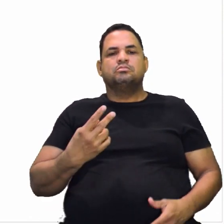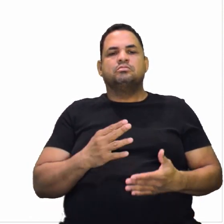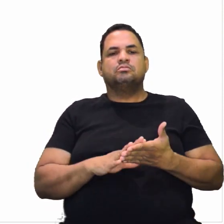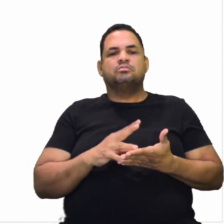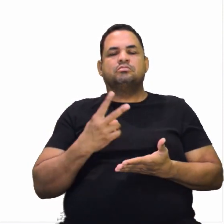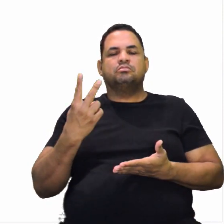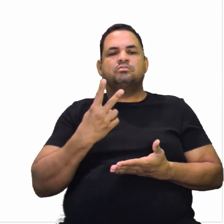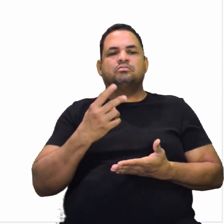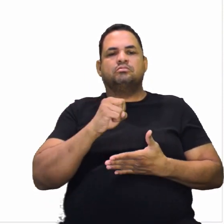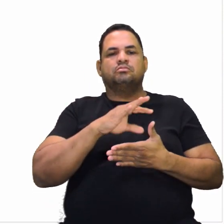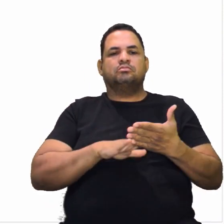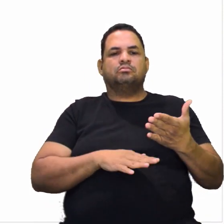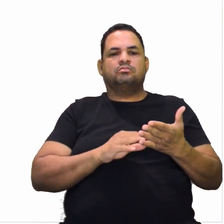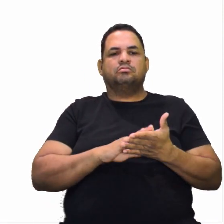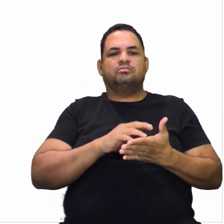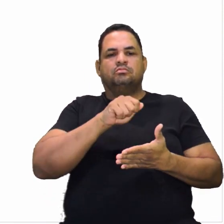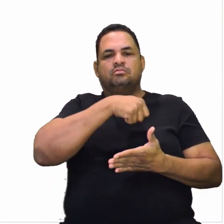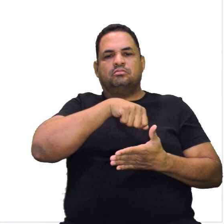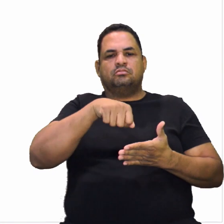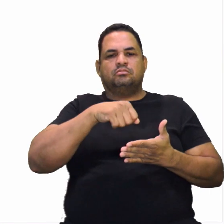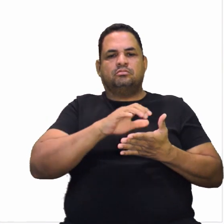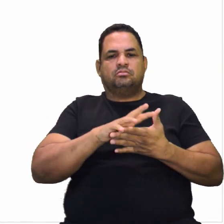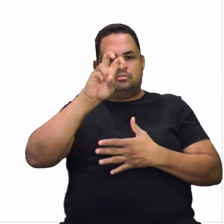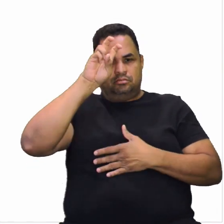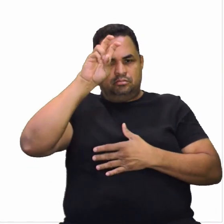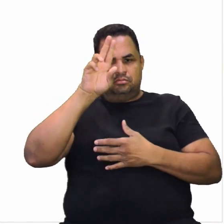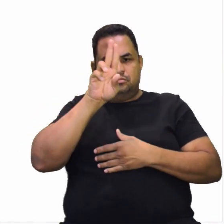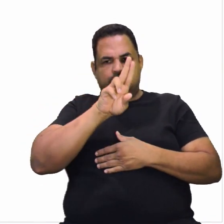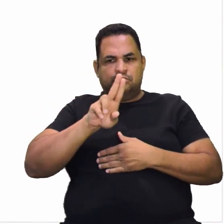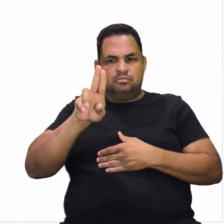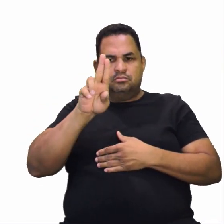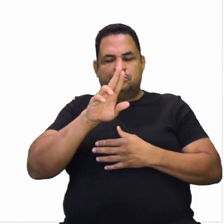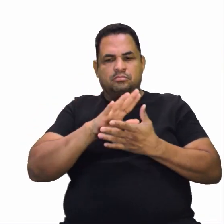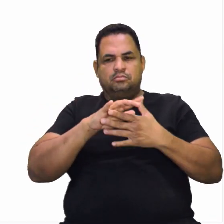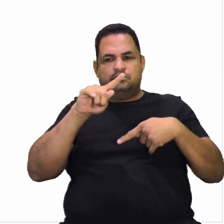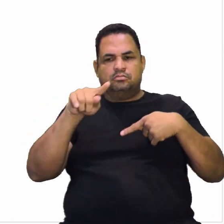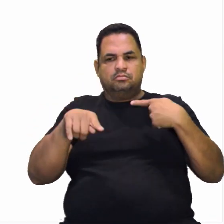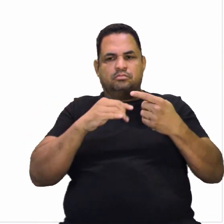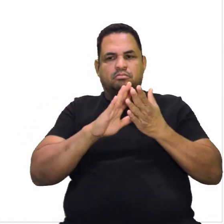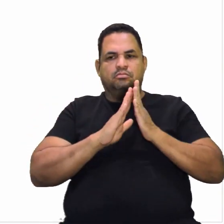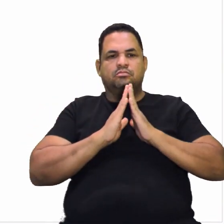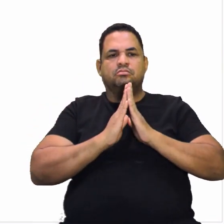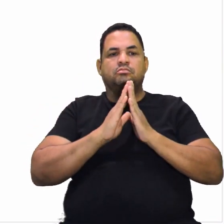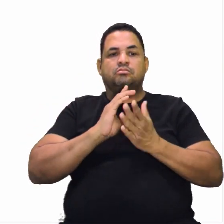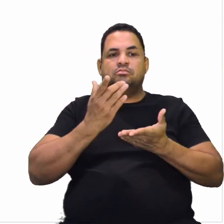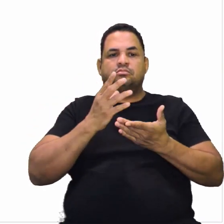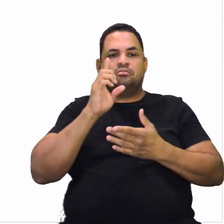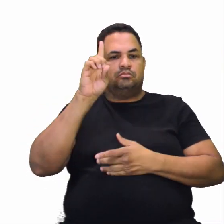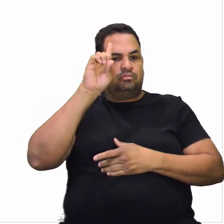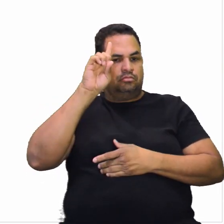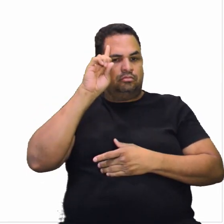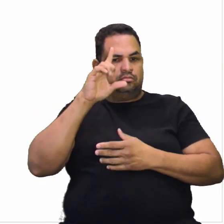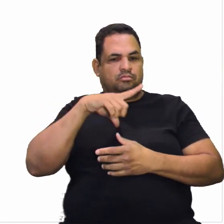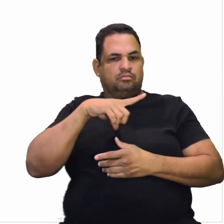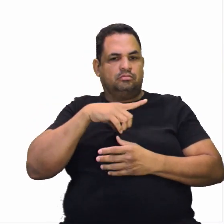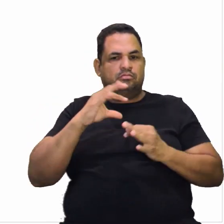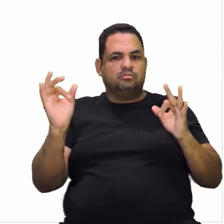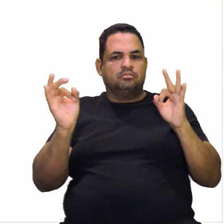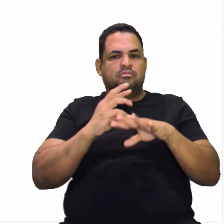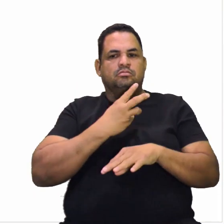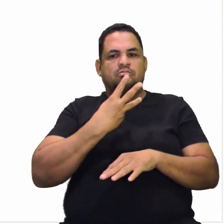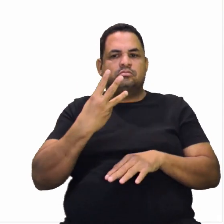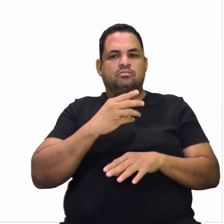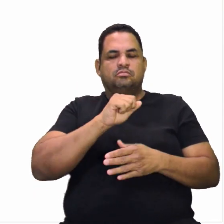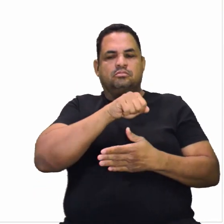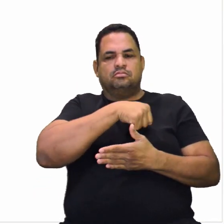seguinte: a escrita egípcia era usada para fins sacros e cotidianos, existindo, portanto, 3 tipos